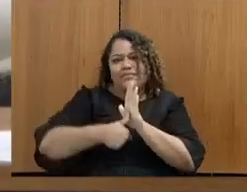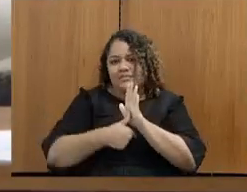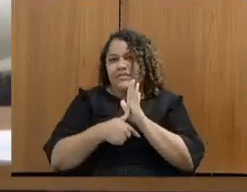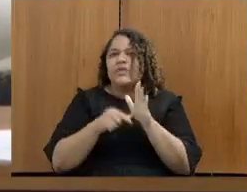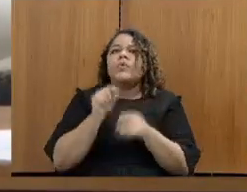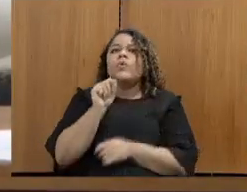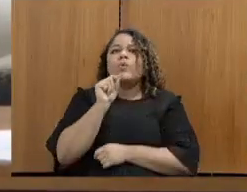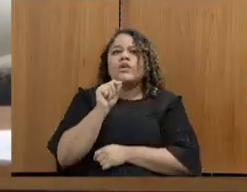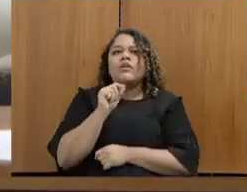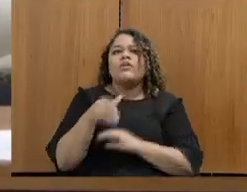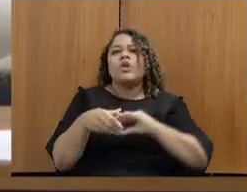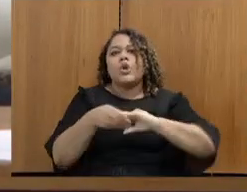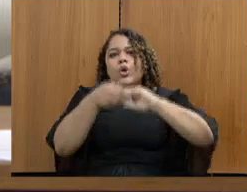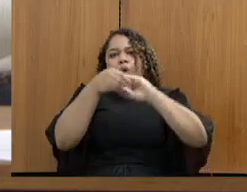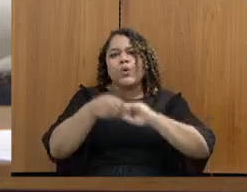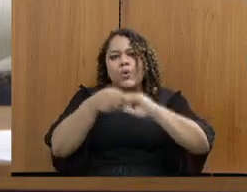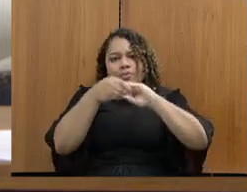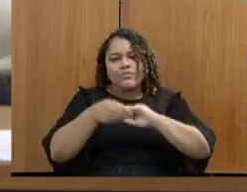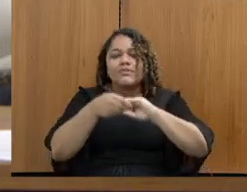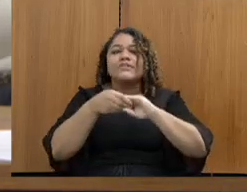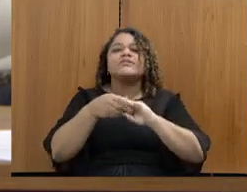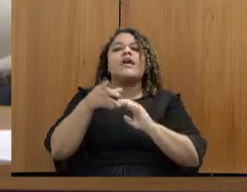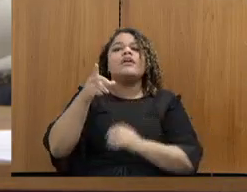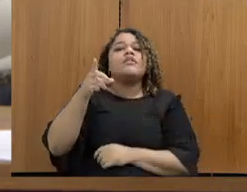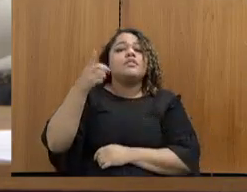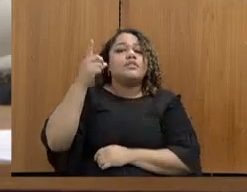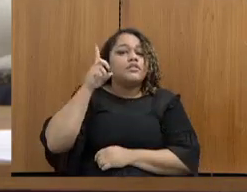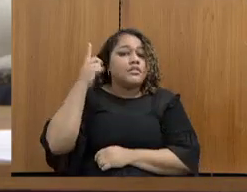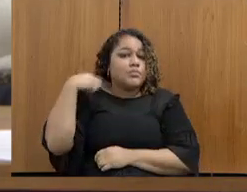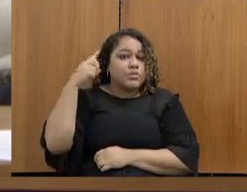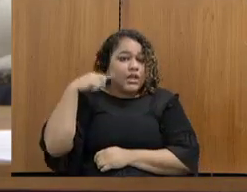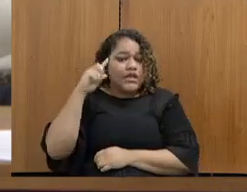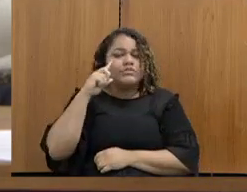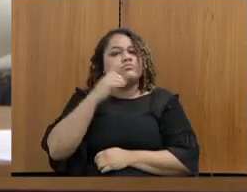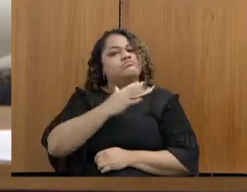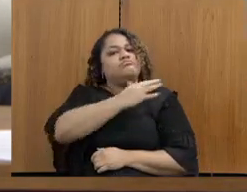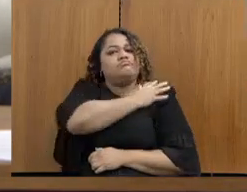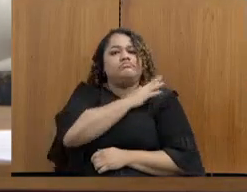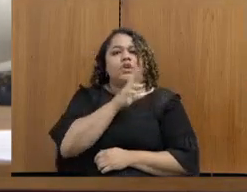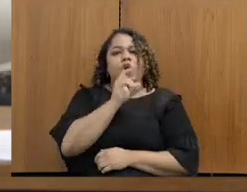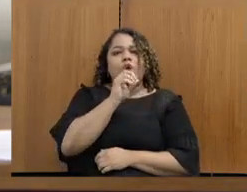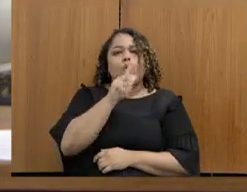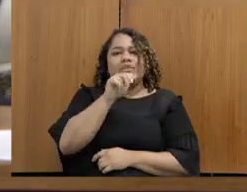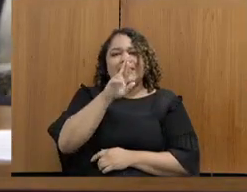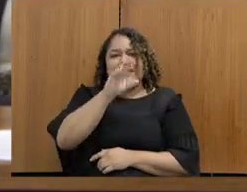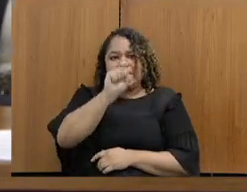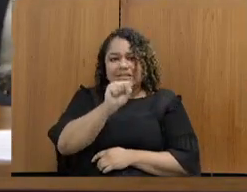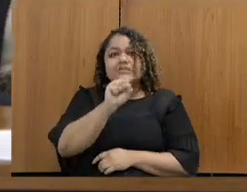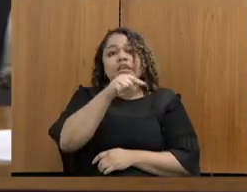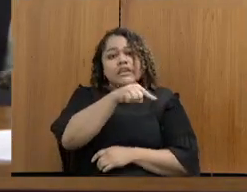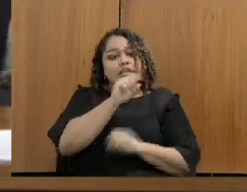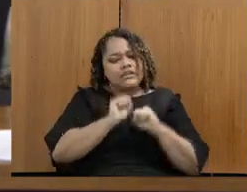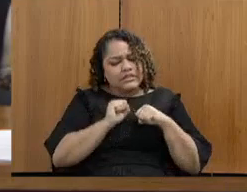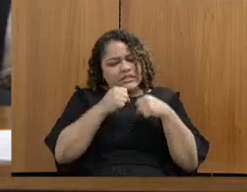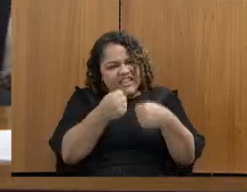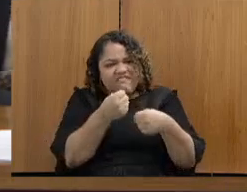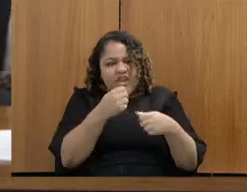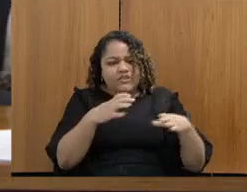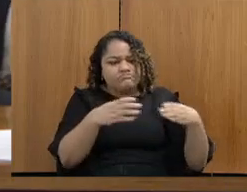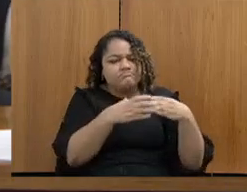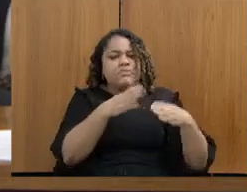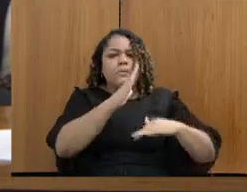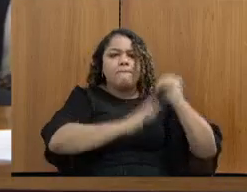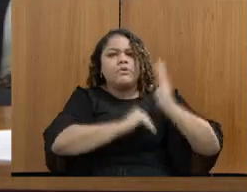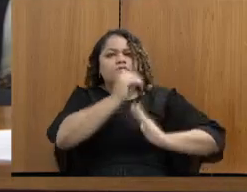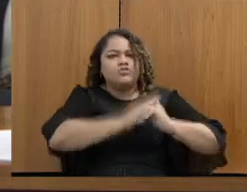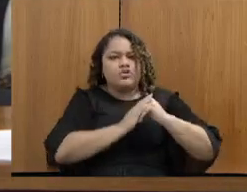cumprimentar que o deputado sargento Rodrigues que tem sido aí grande defensor das classe segurança e referência